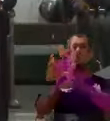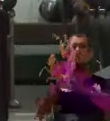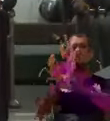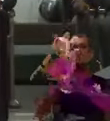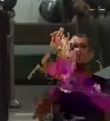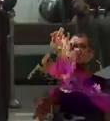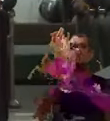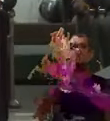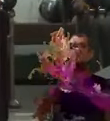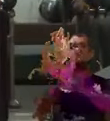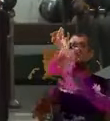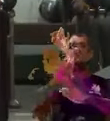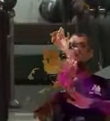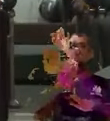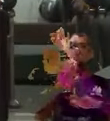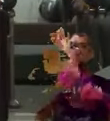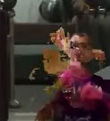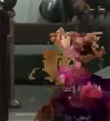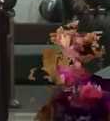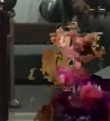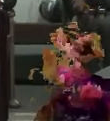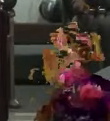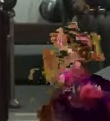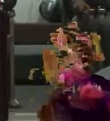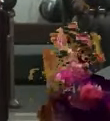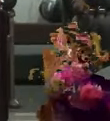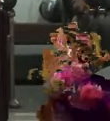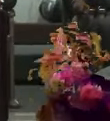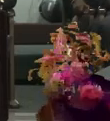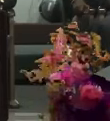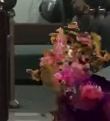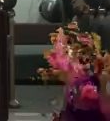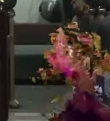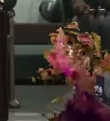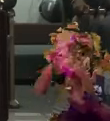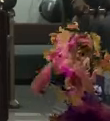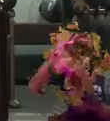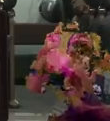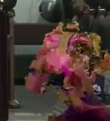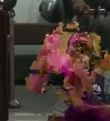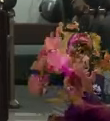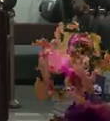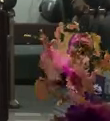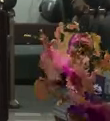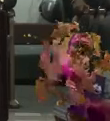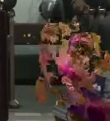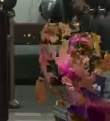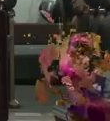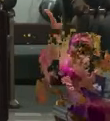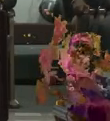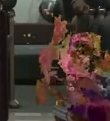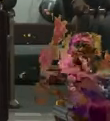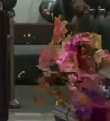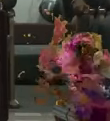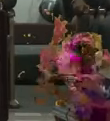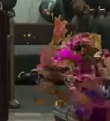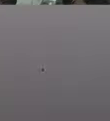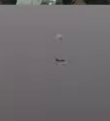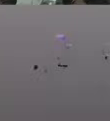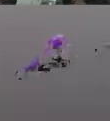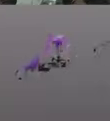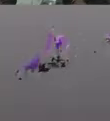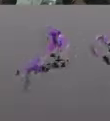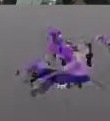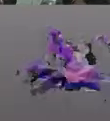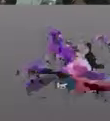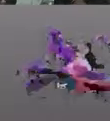de Cristo, expandindo o reino do Senhor, hasteando a bandeira do Evangelho, proclamando que